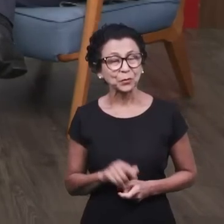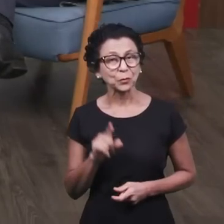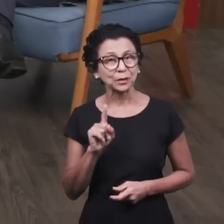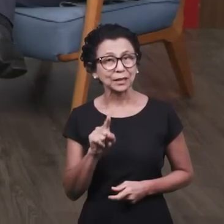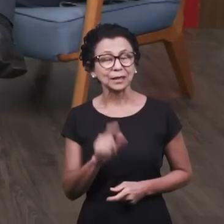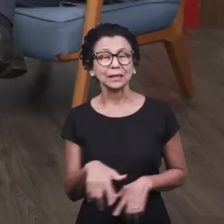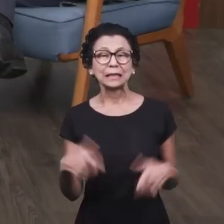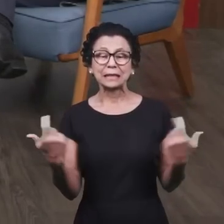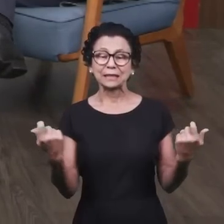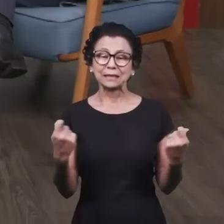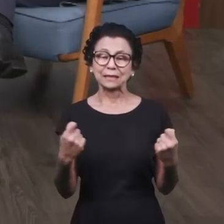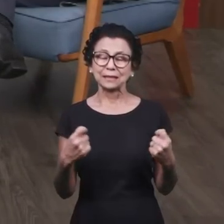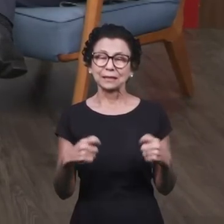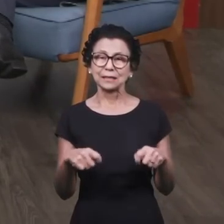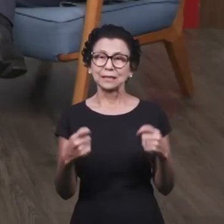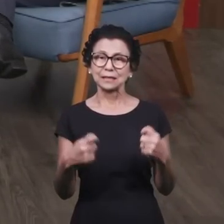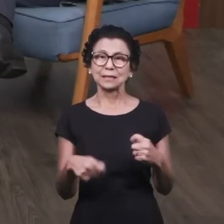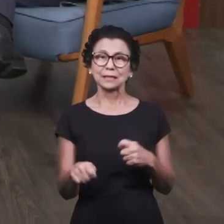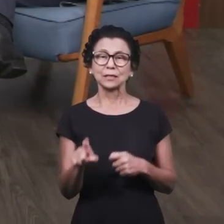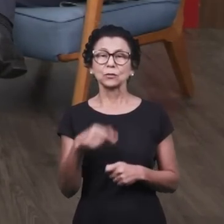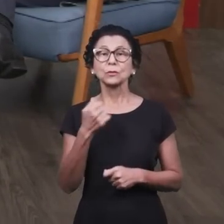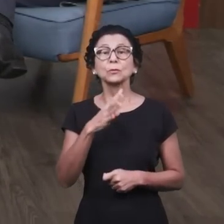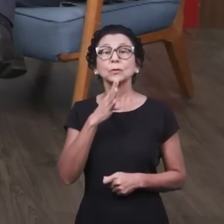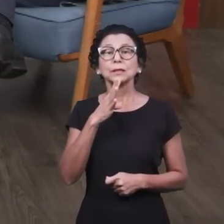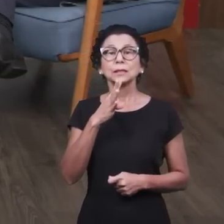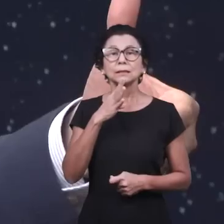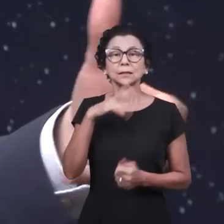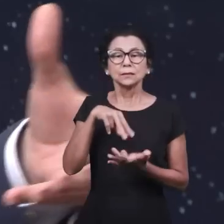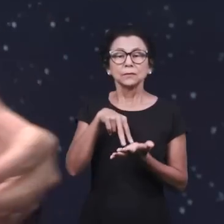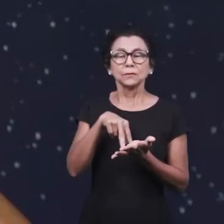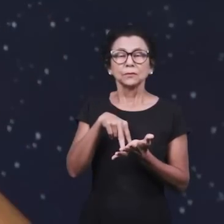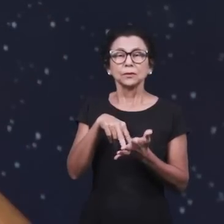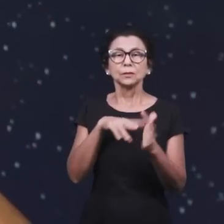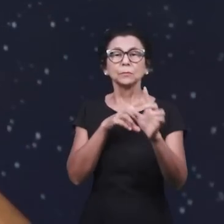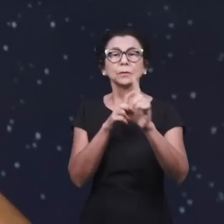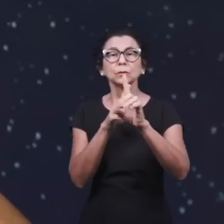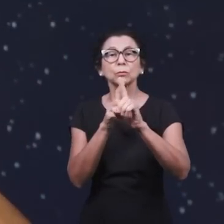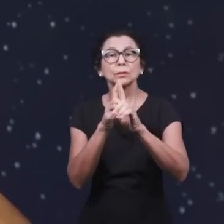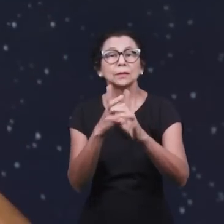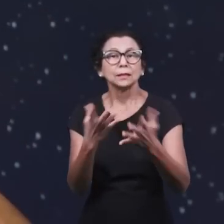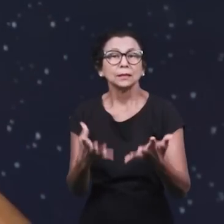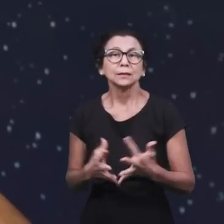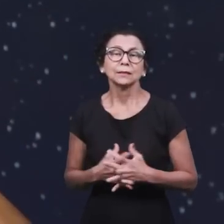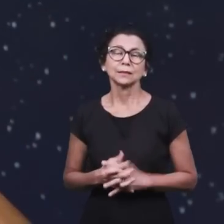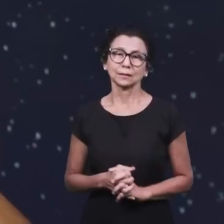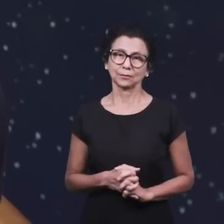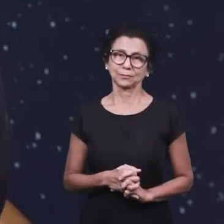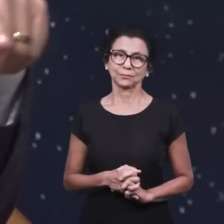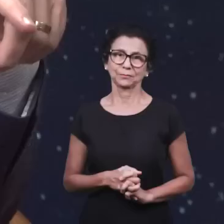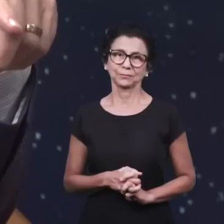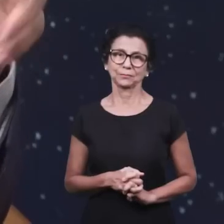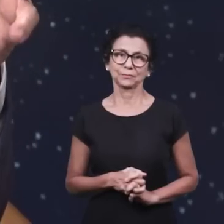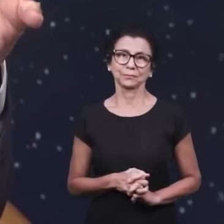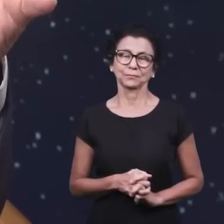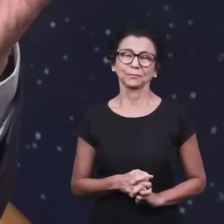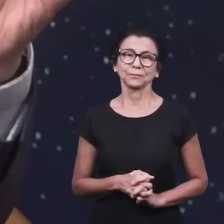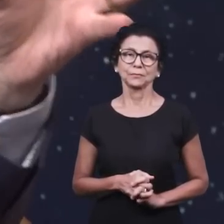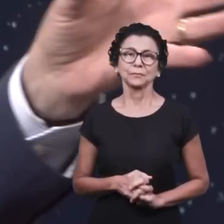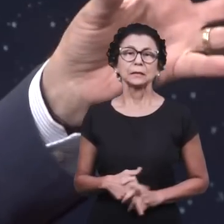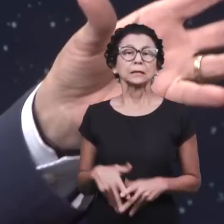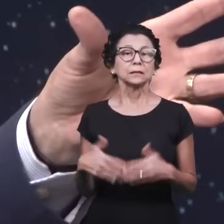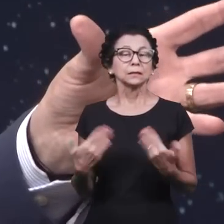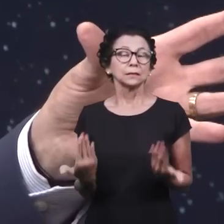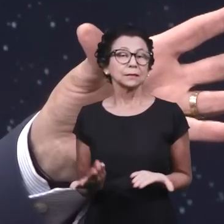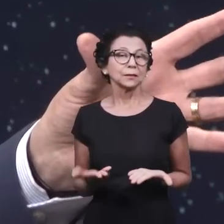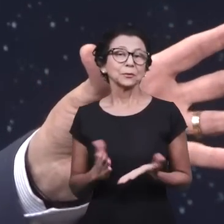nós estarmos firmados na doutrina, no conhecimento da palavra. Não é por outra razão que a